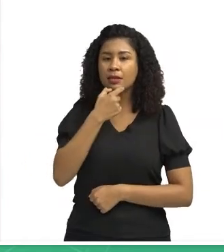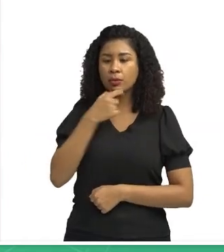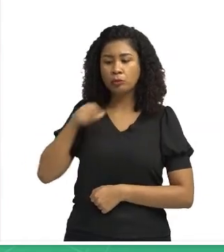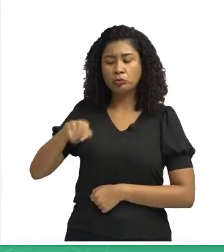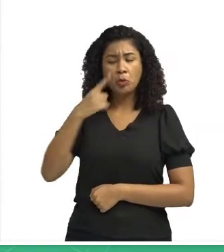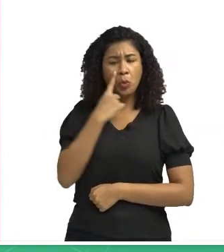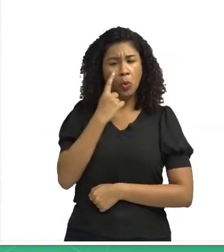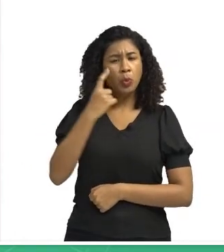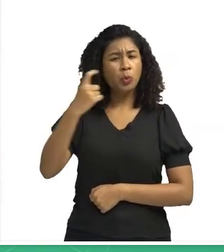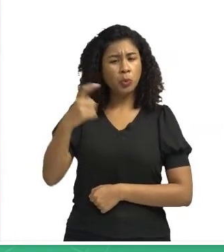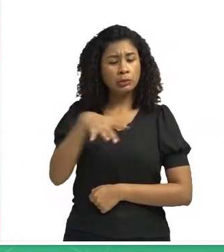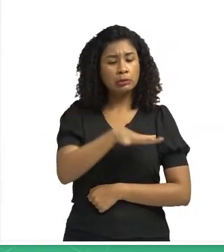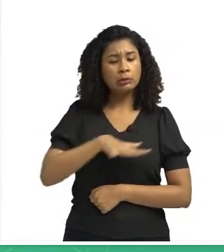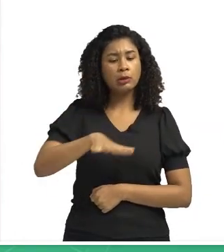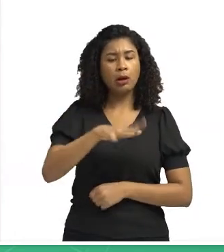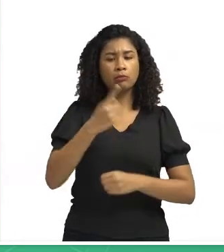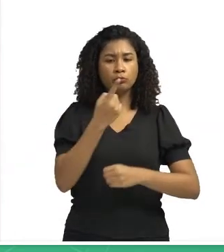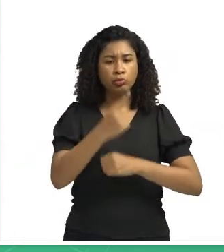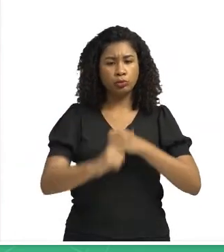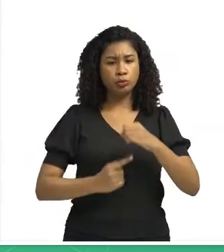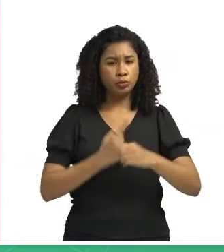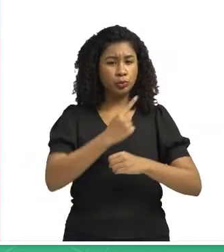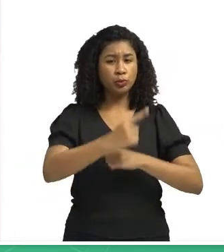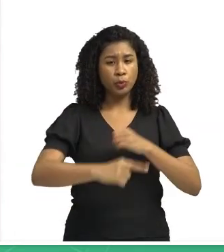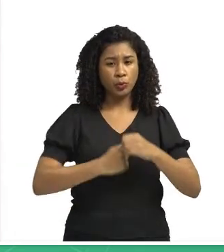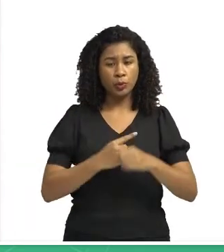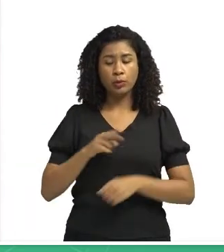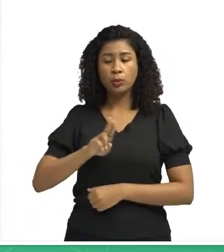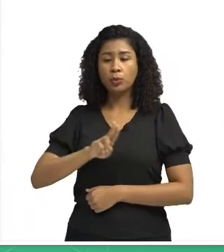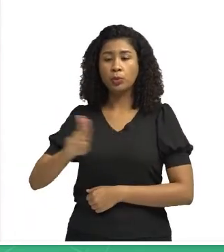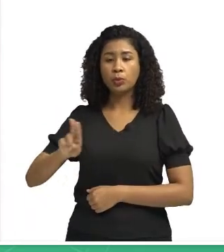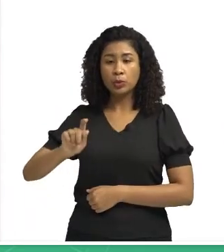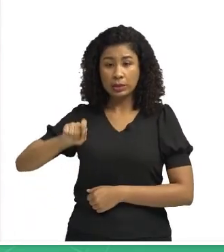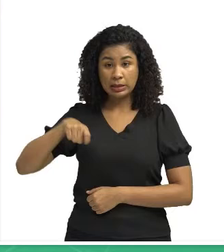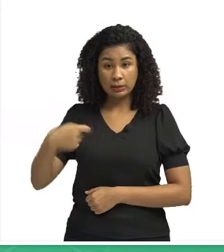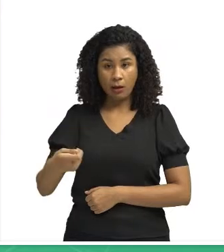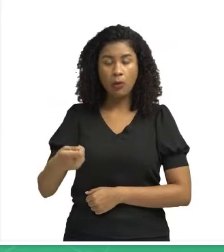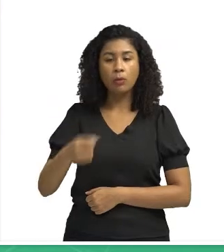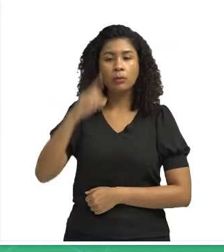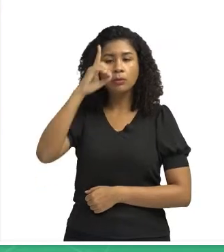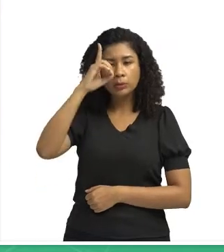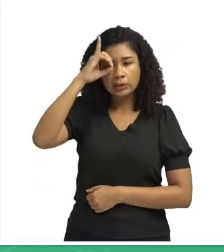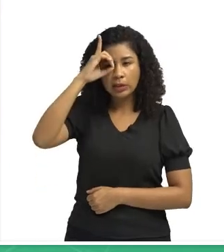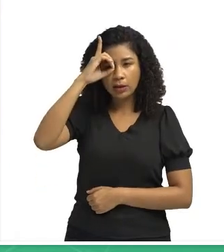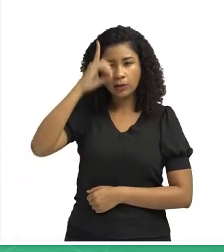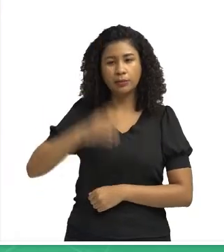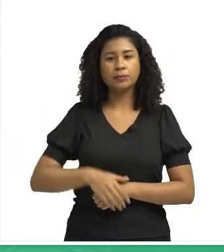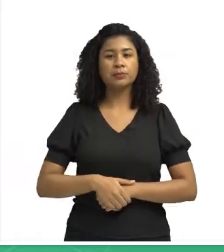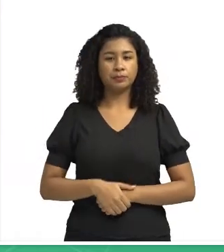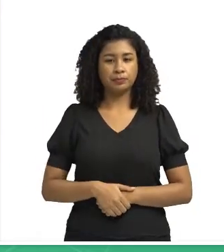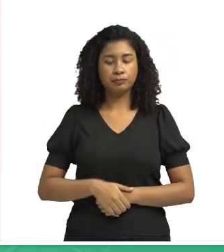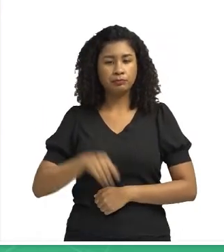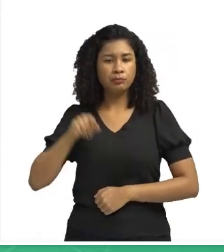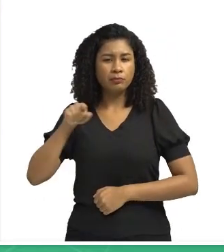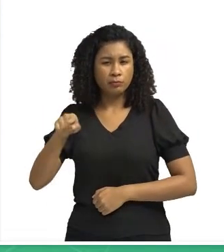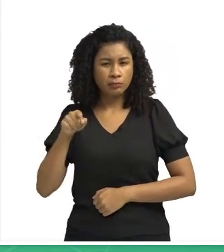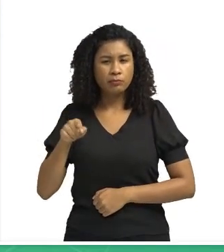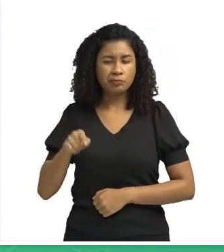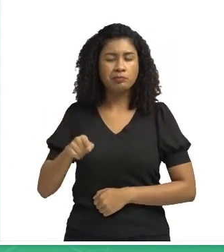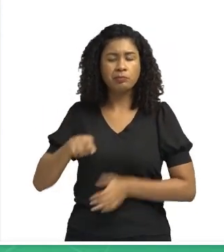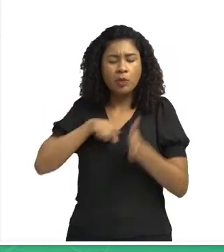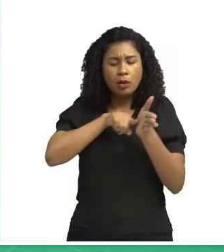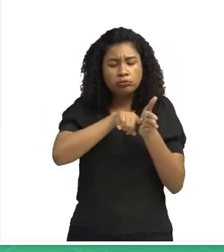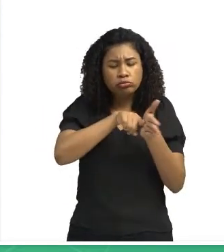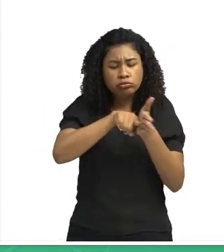o John Dalton. O John Dalton, ele resgatou essas primeiras ideias